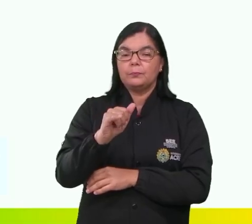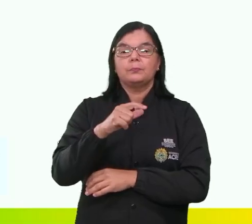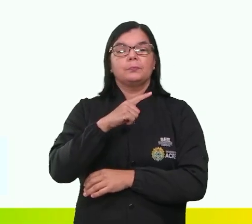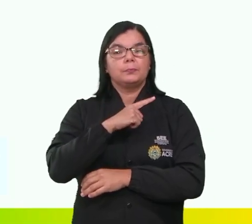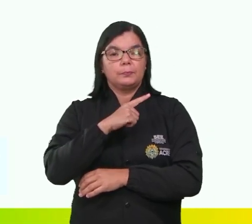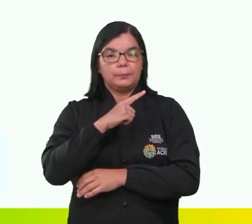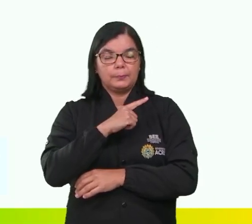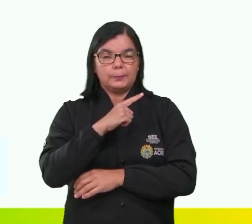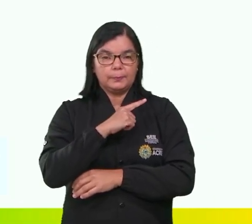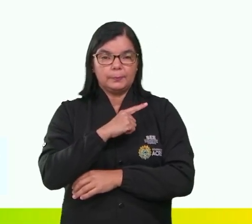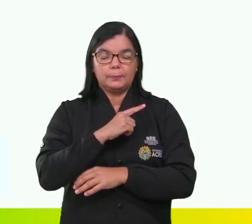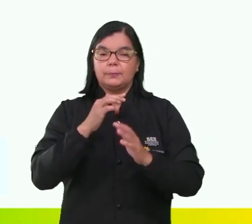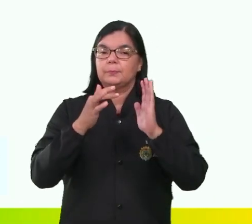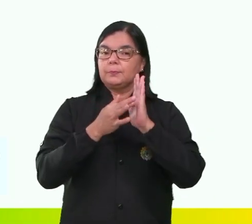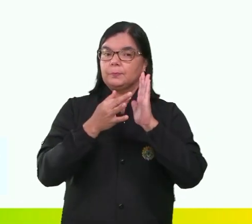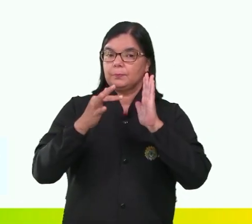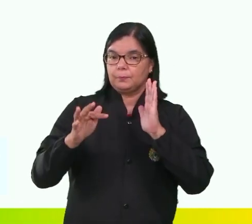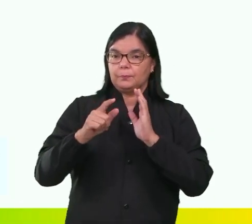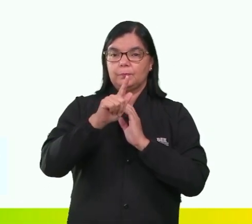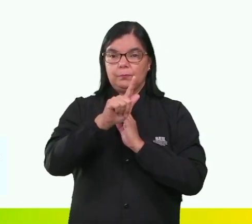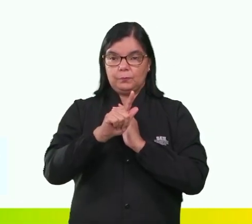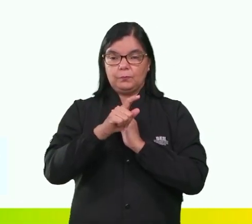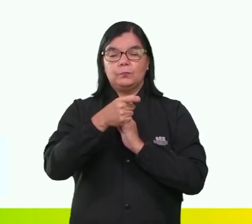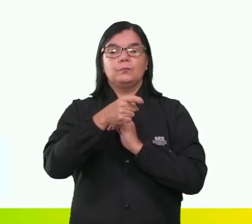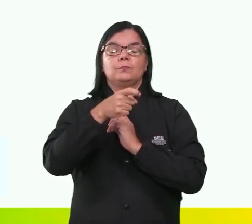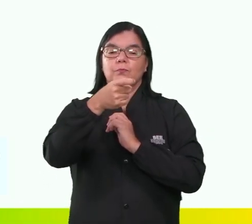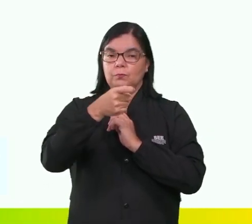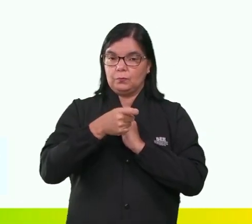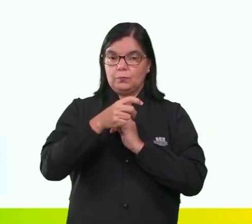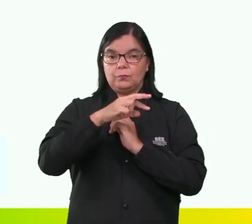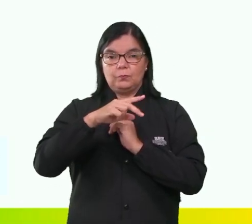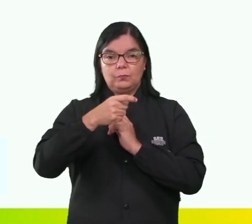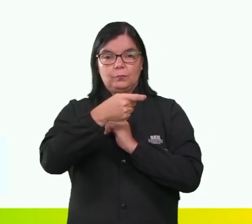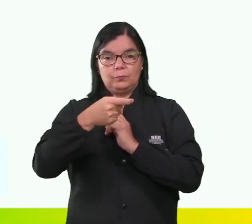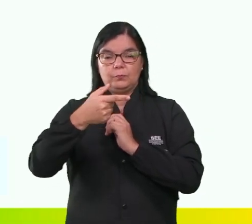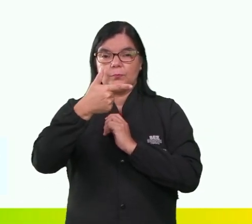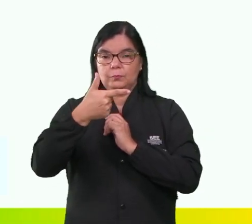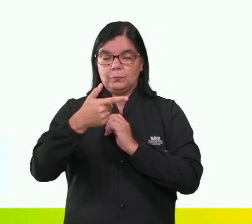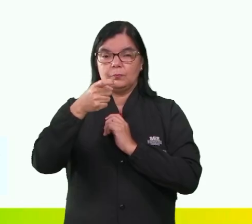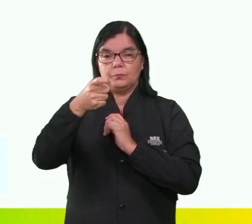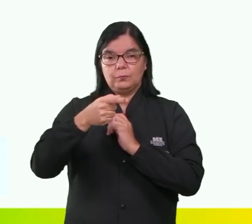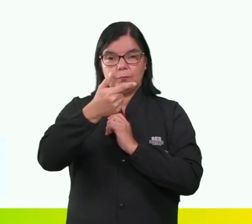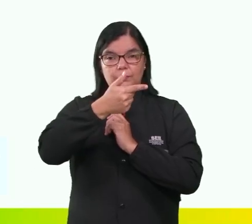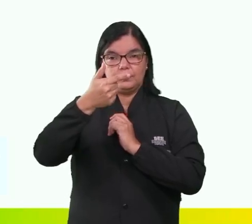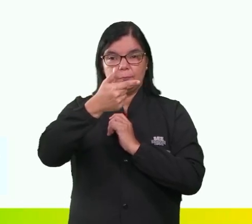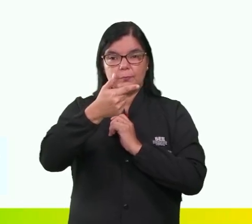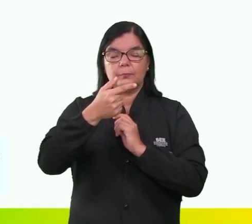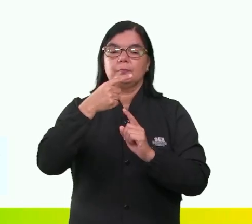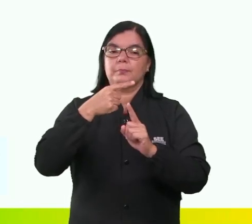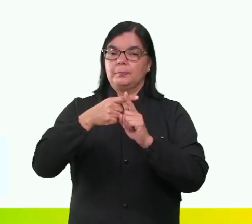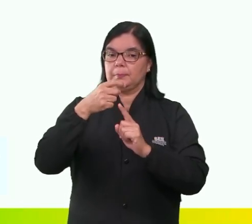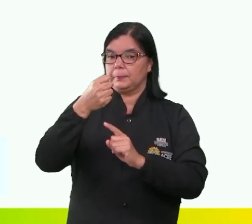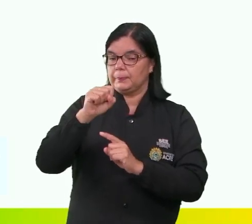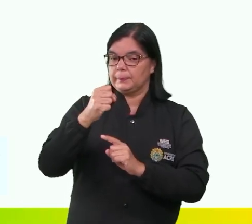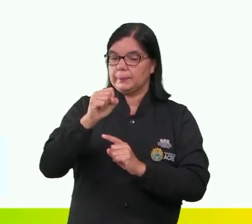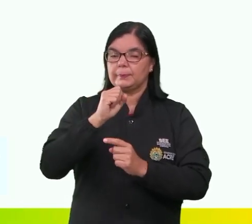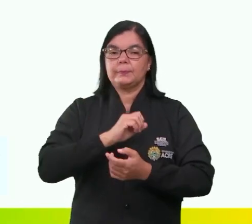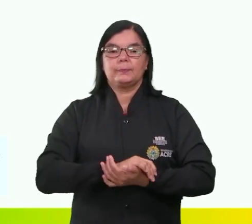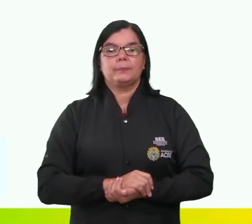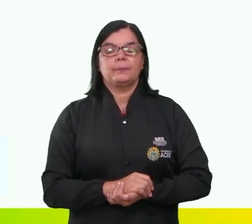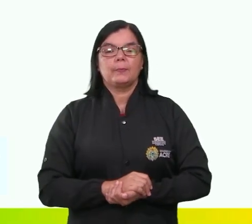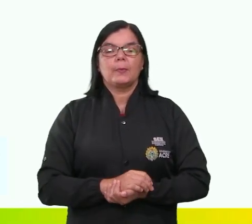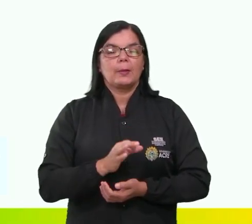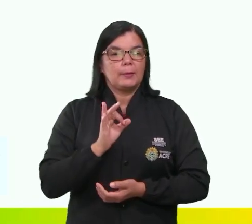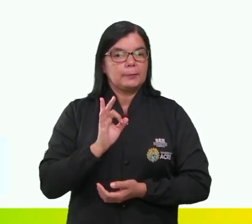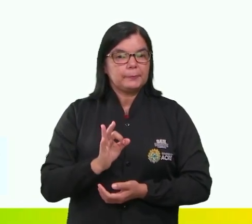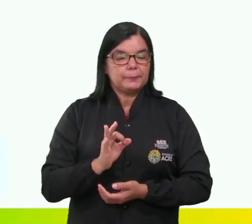atribuído nessa função g de x igual a menos 2x² mais 8,